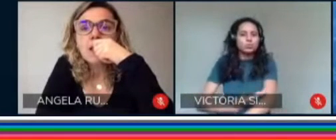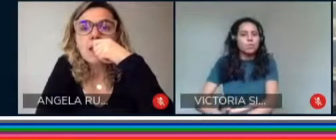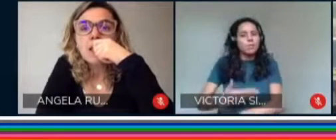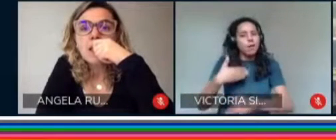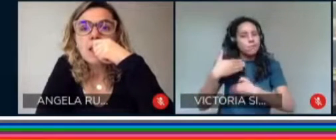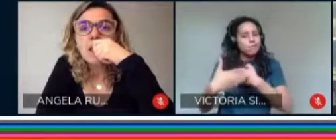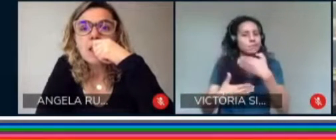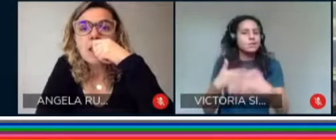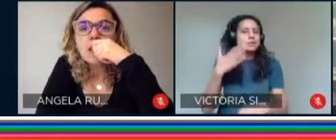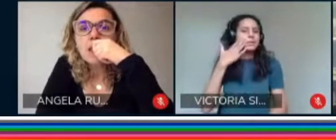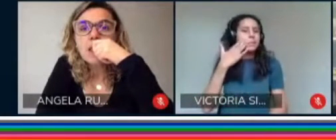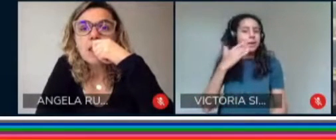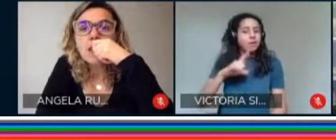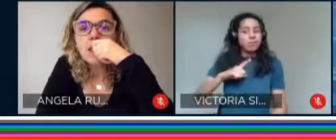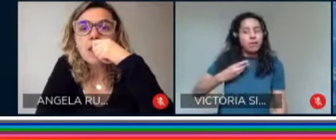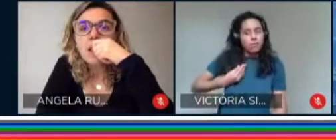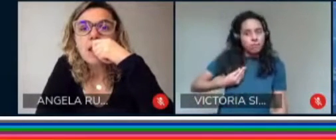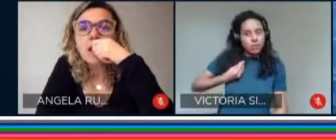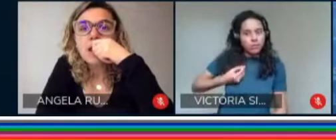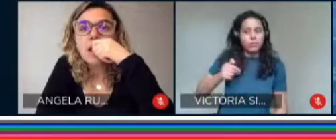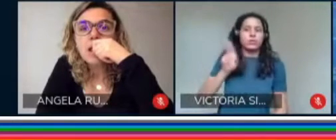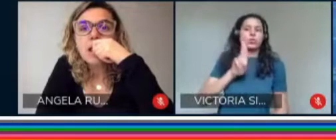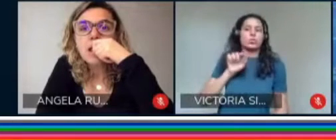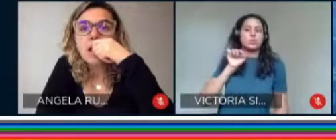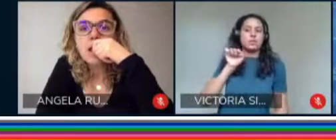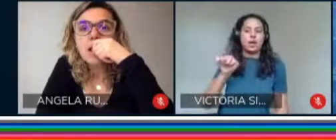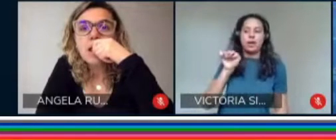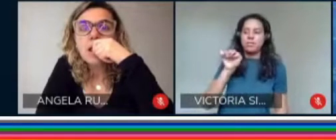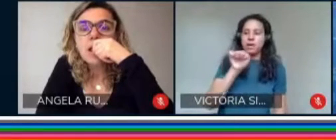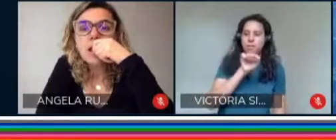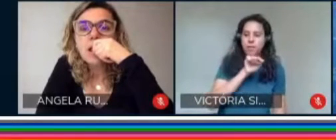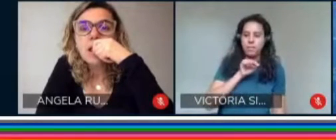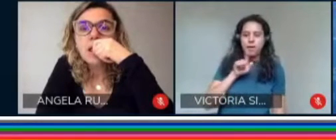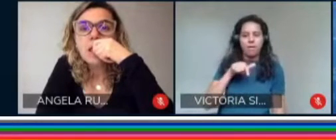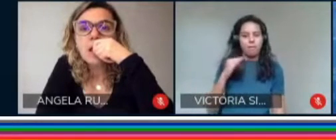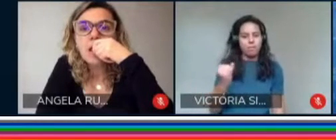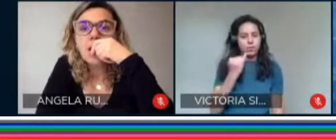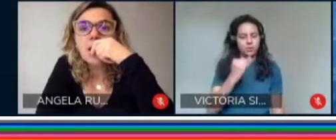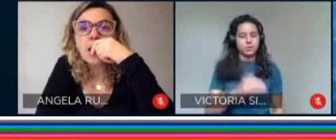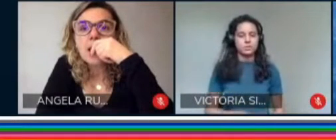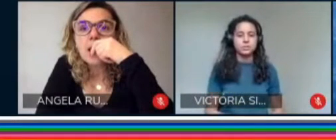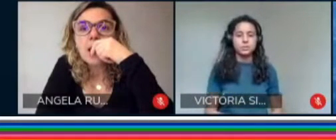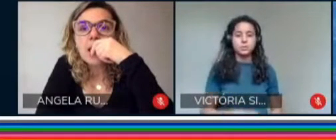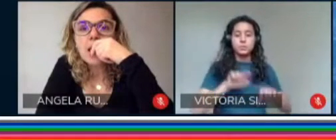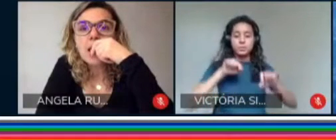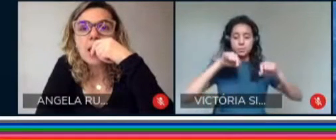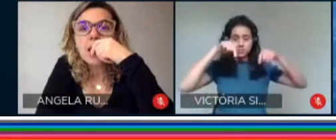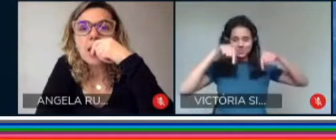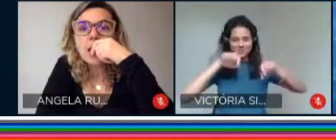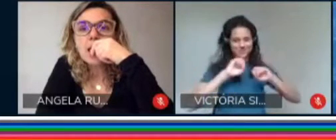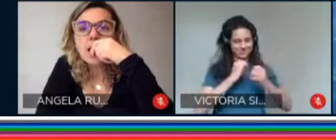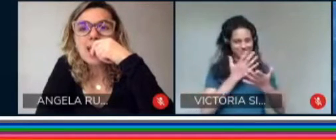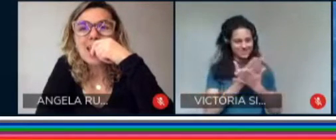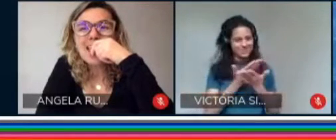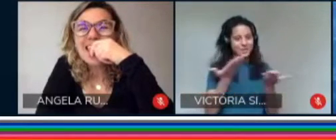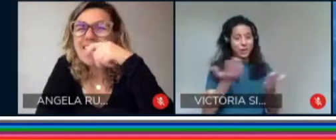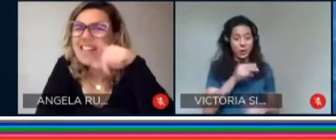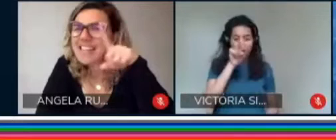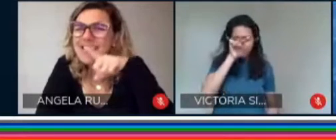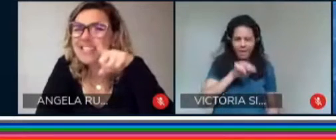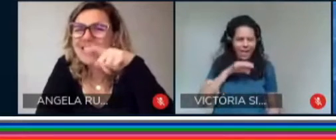pesquisa. Então, eu só vou ler bem rapidinho não, que não pode falar